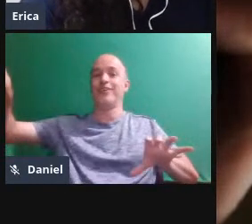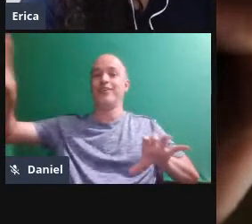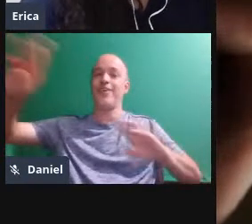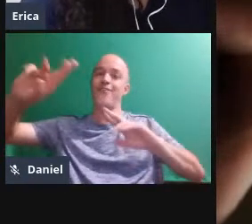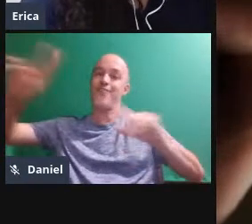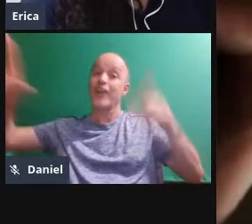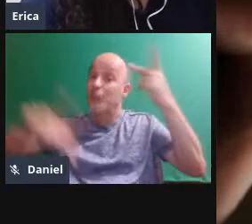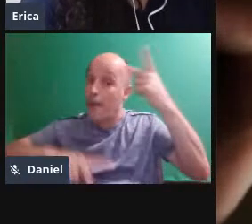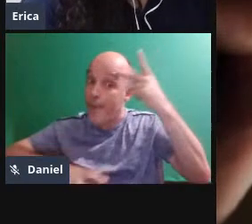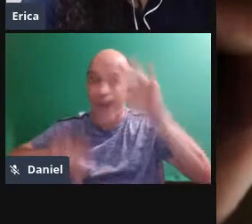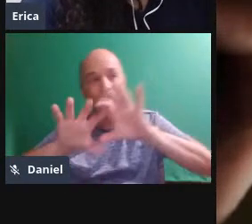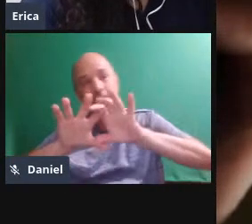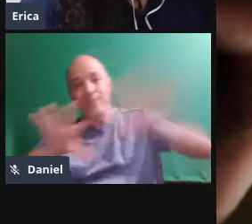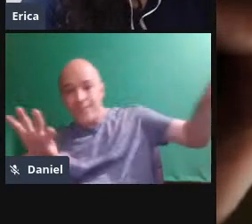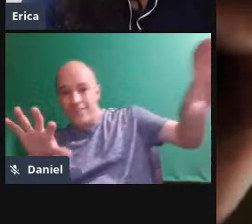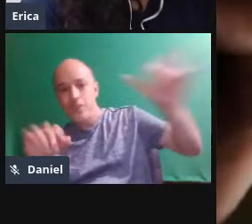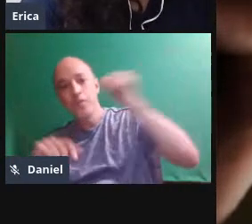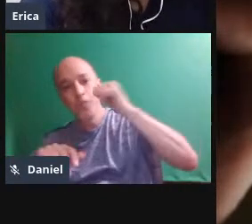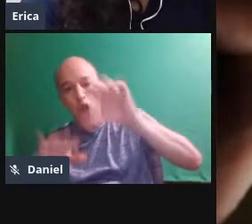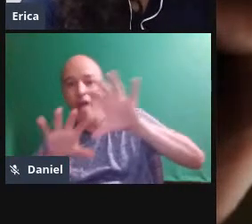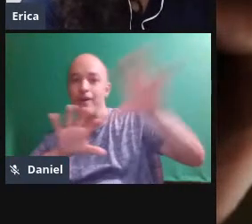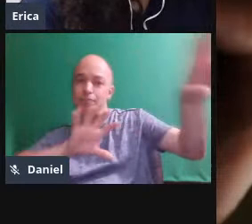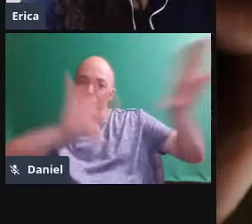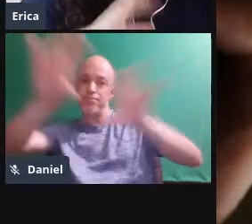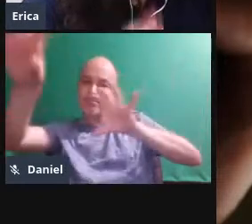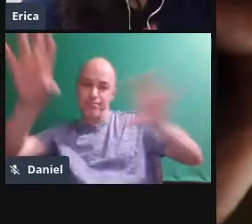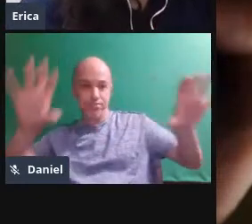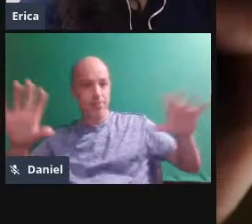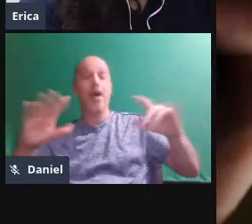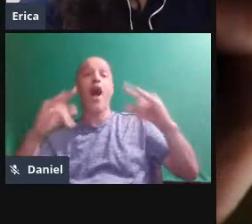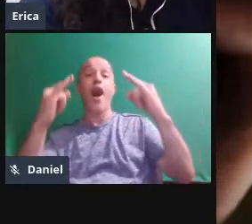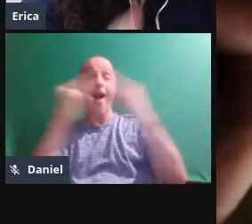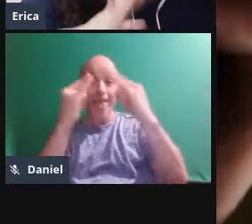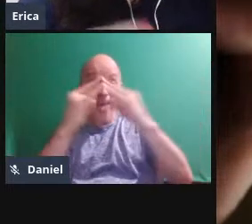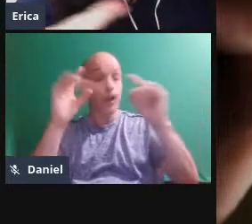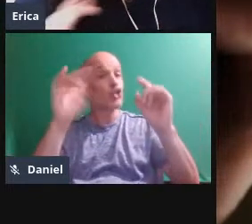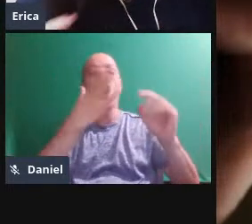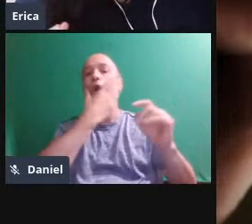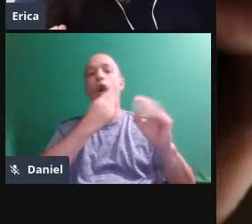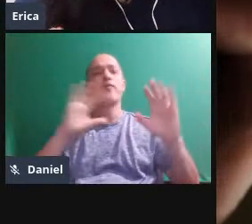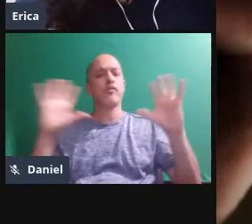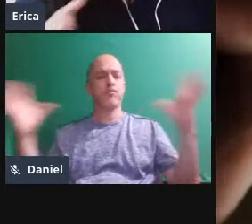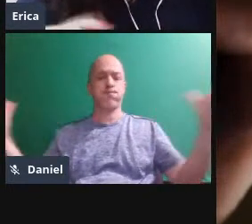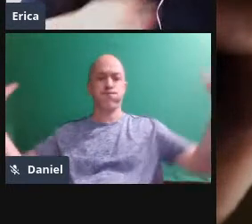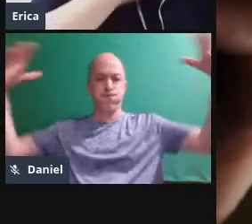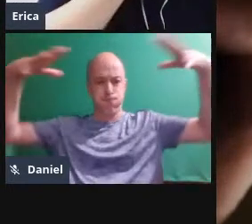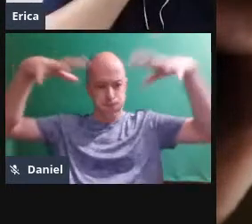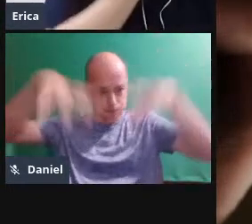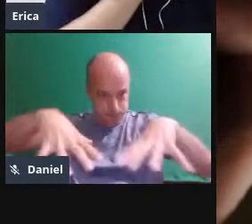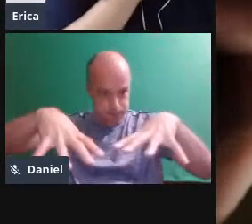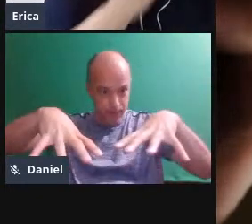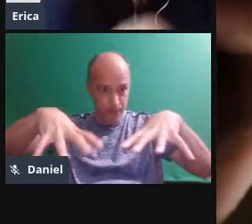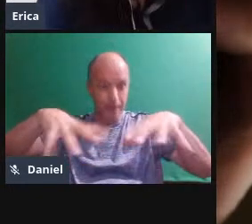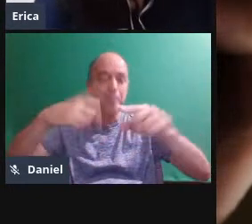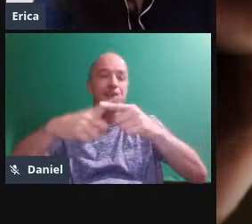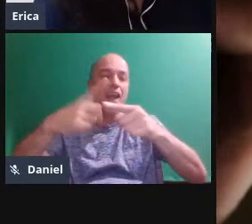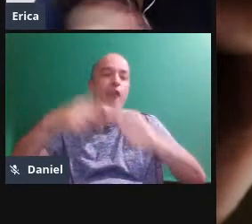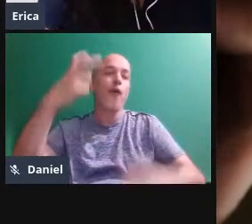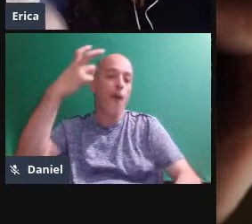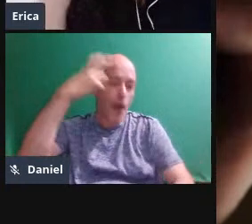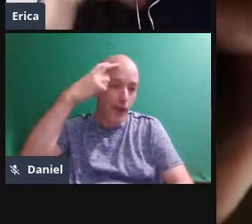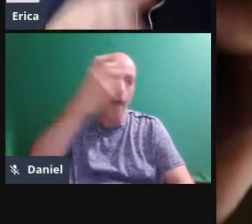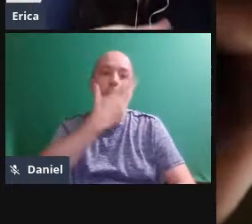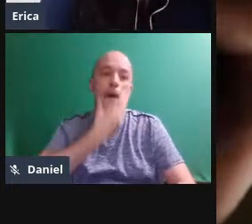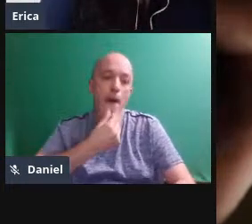Essa escola era um instituto para surdos. Homens, mulheres iam estudar em outro instituto,